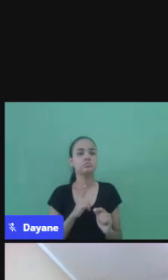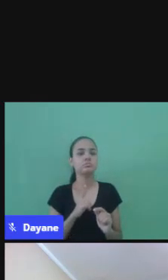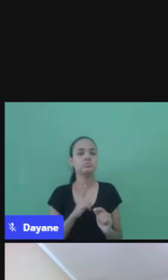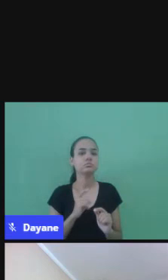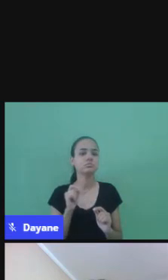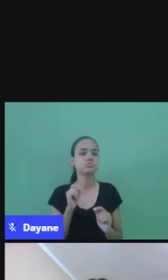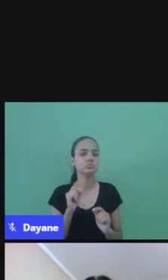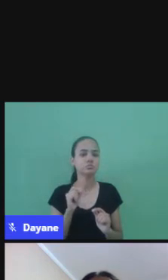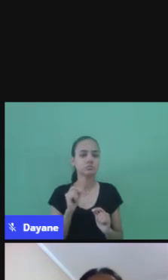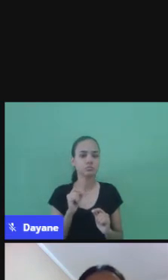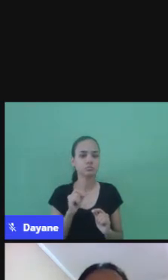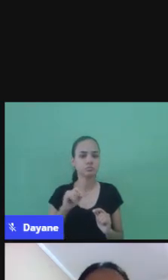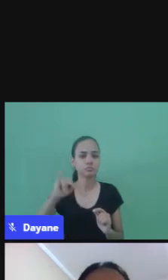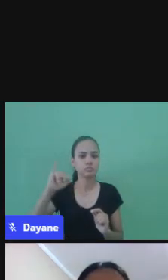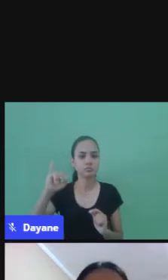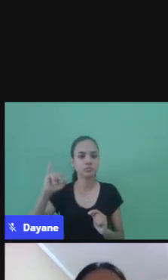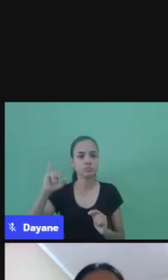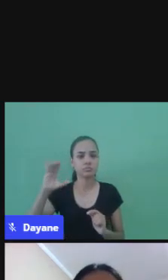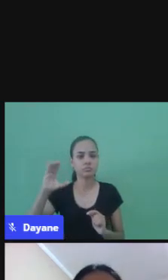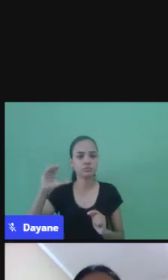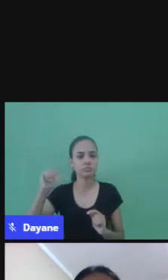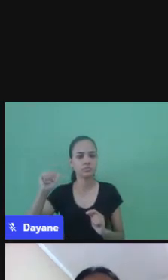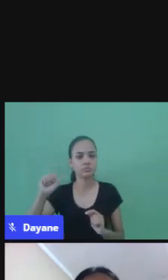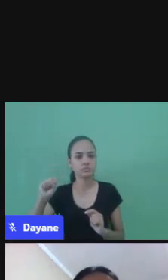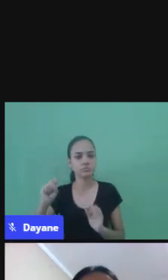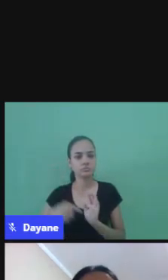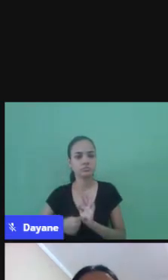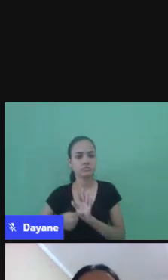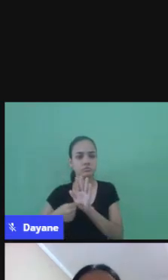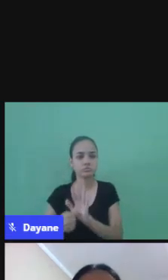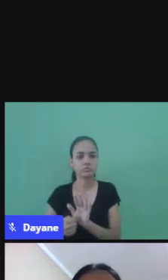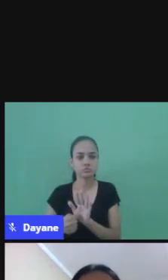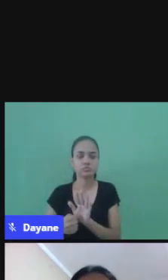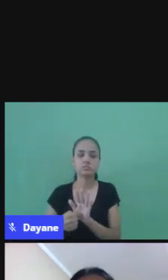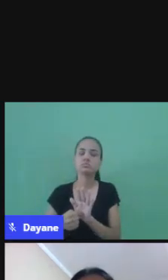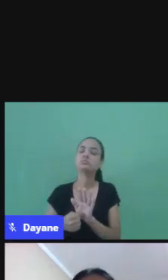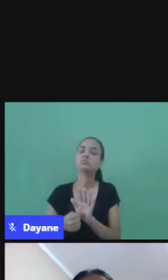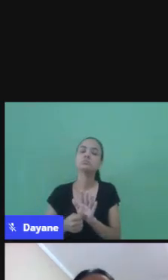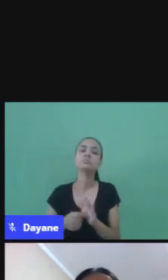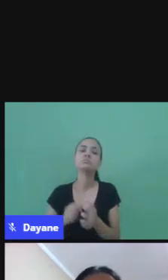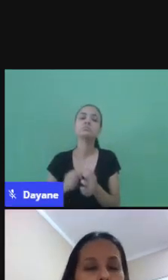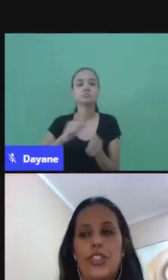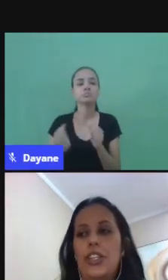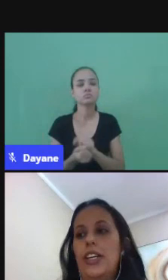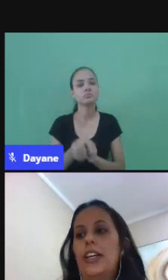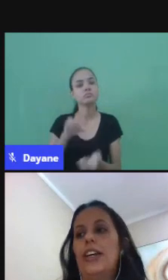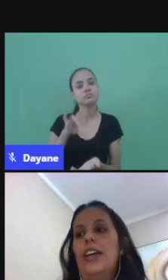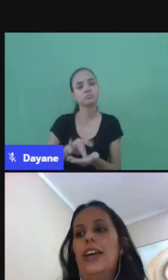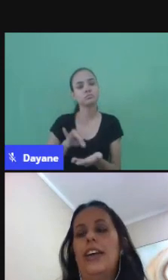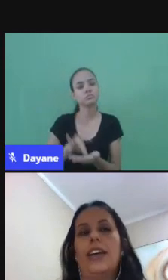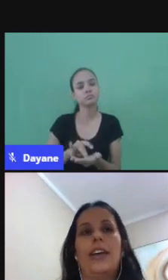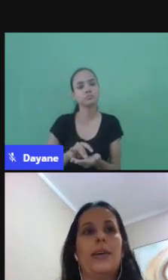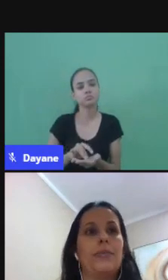A gente adaptou, na verdade, essa exposição, ela existe fisicamente.